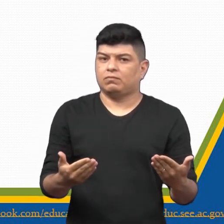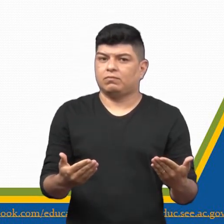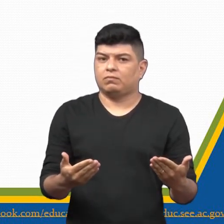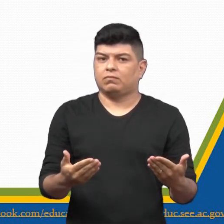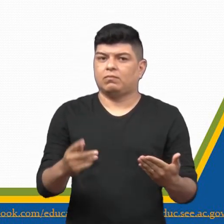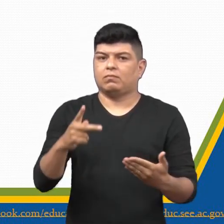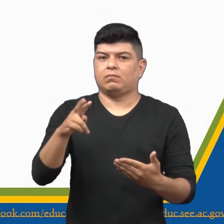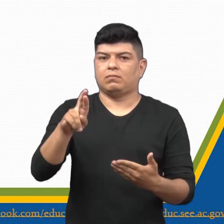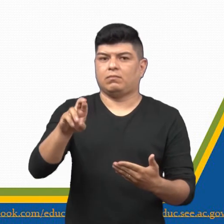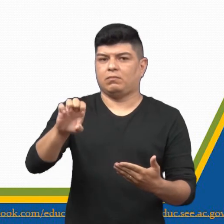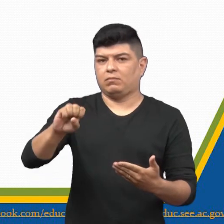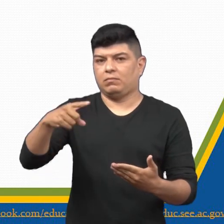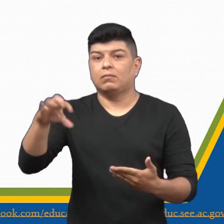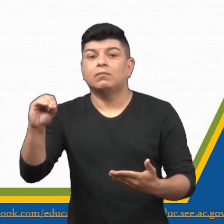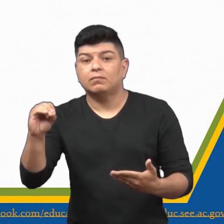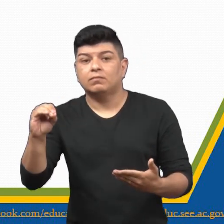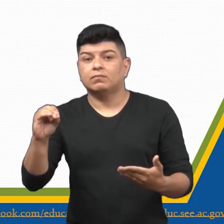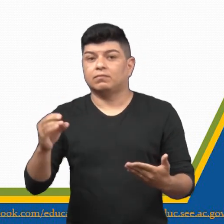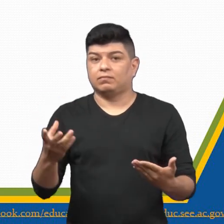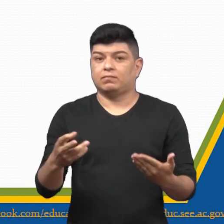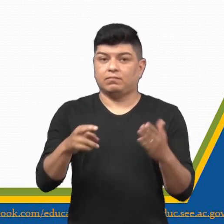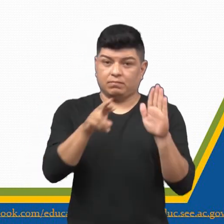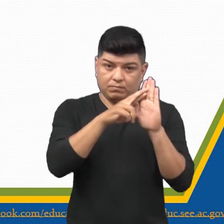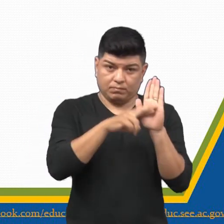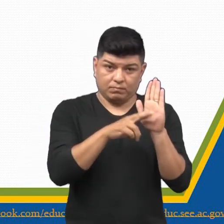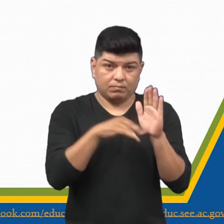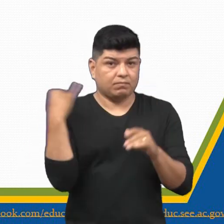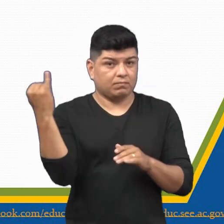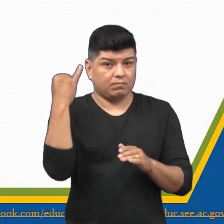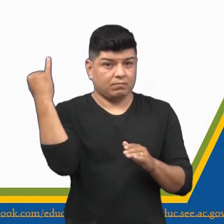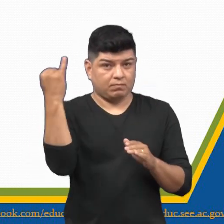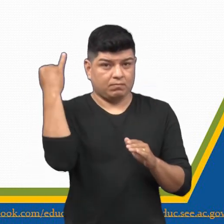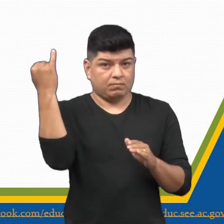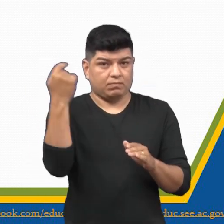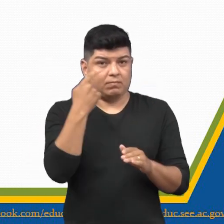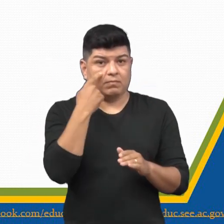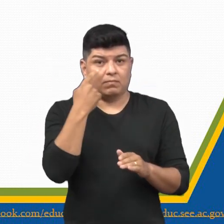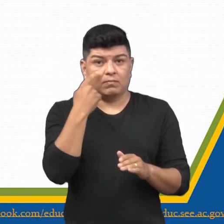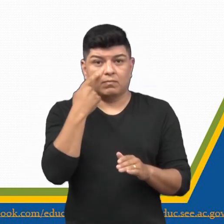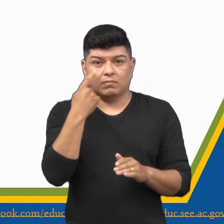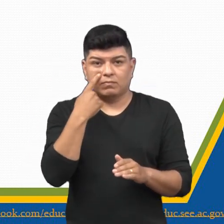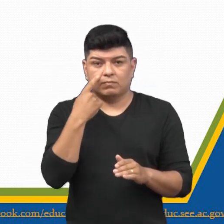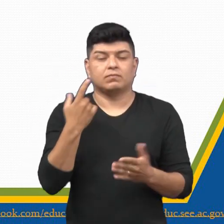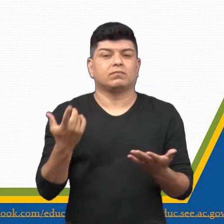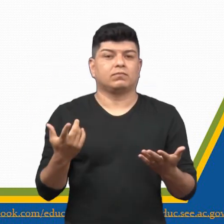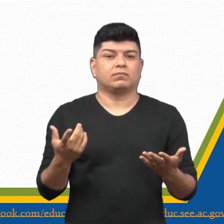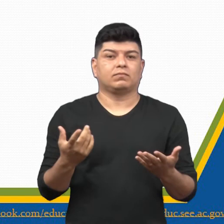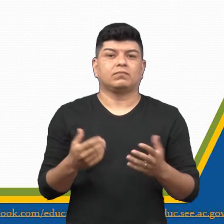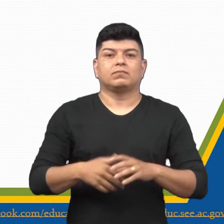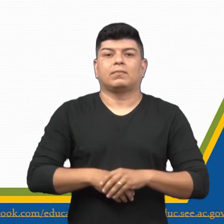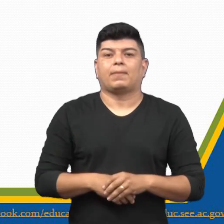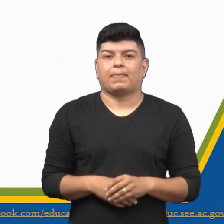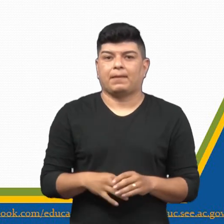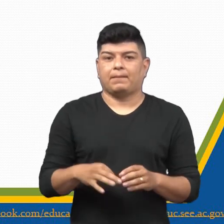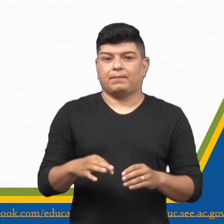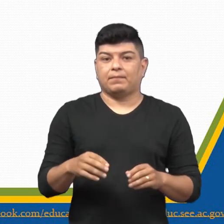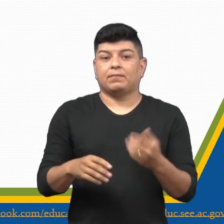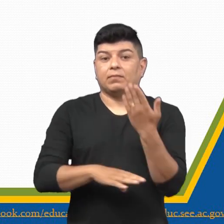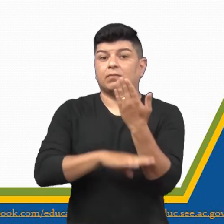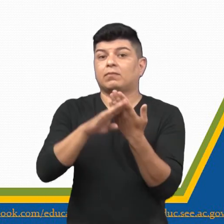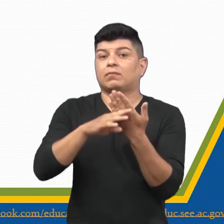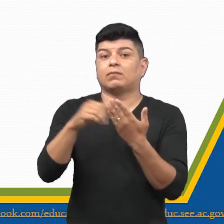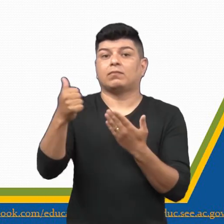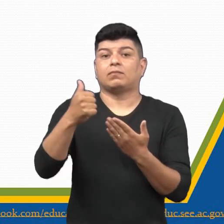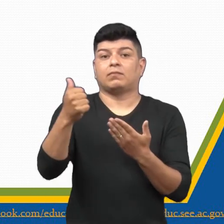minha pressão? Então, veja, vamos tirar os dados aqui. É muito importante observarmos com clareza os dados da questão. Temperatura 1 que foi